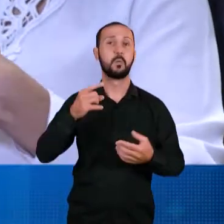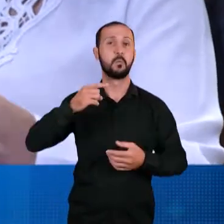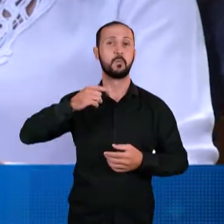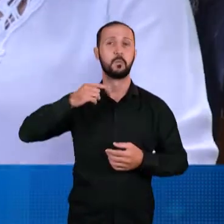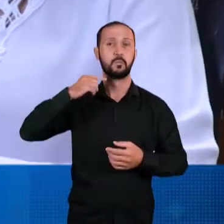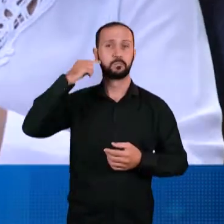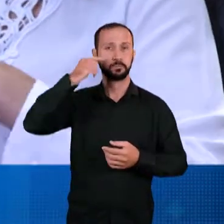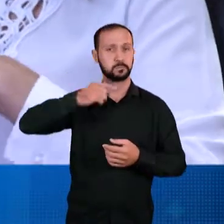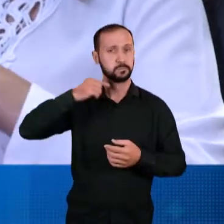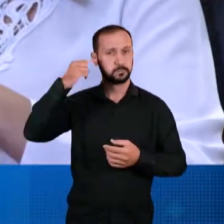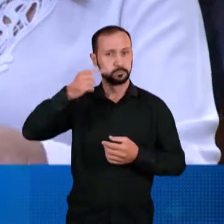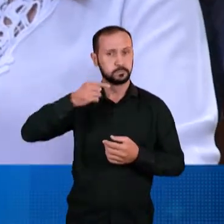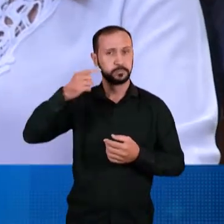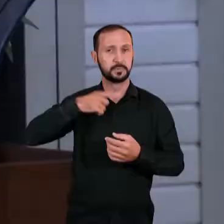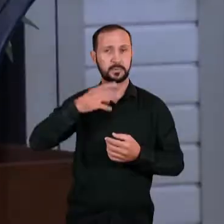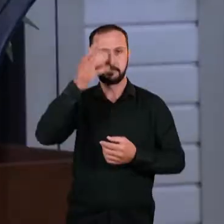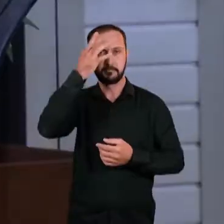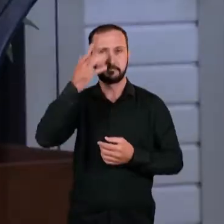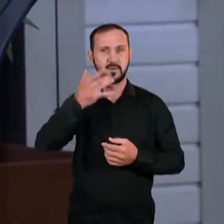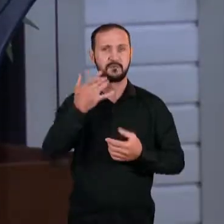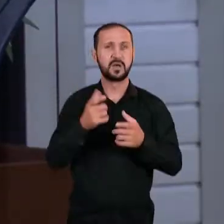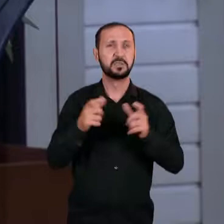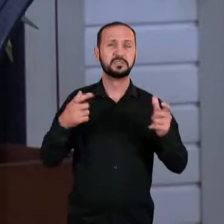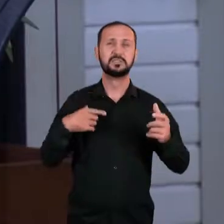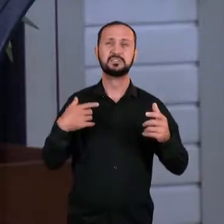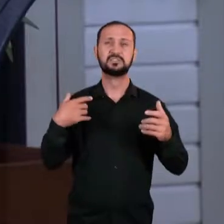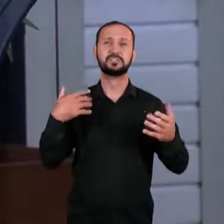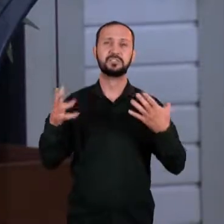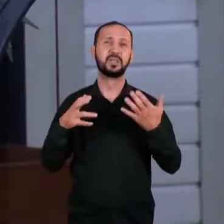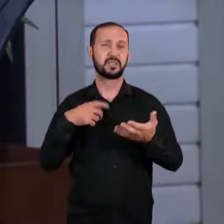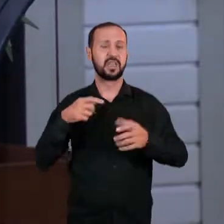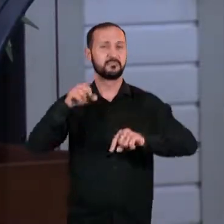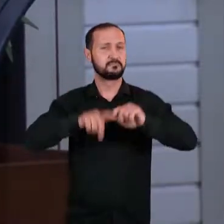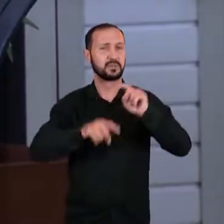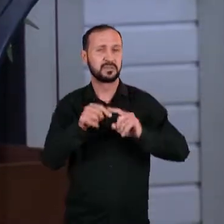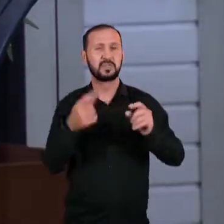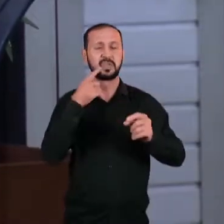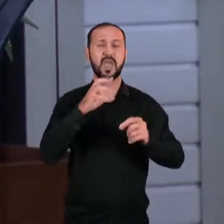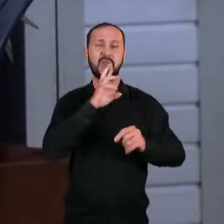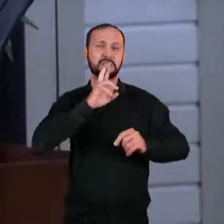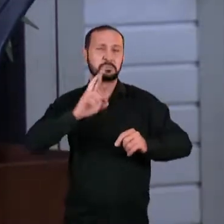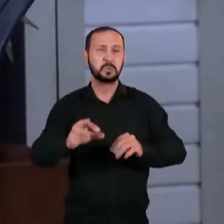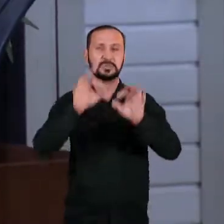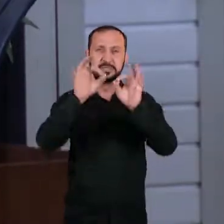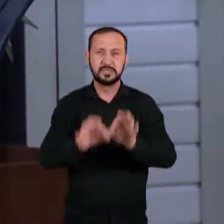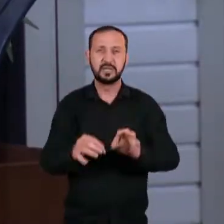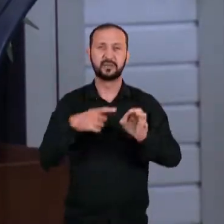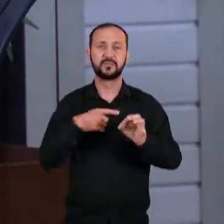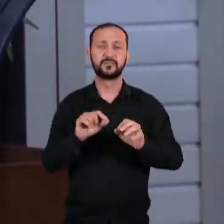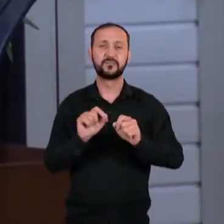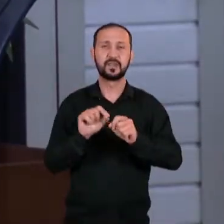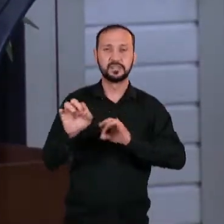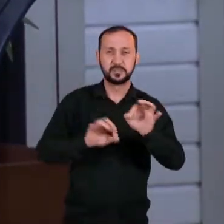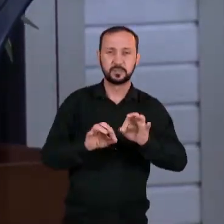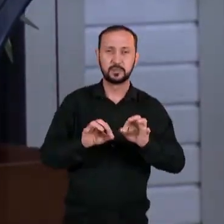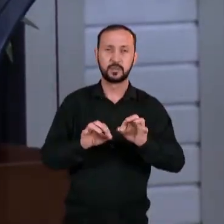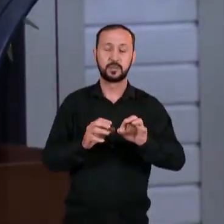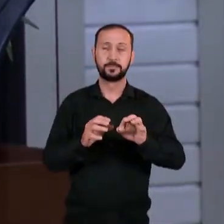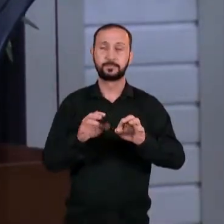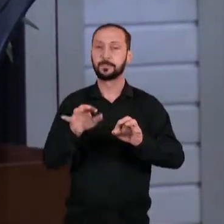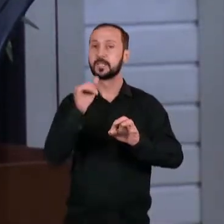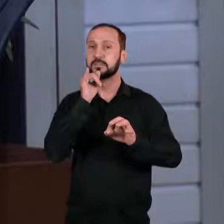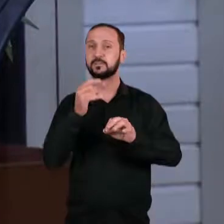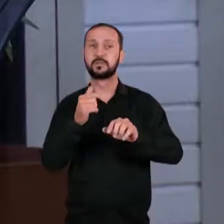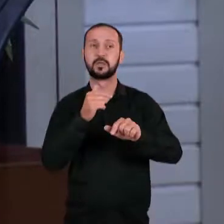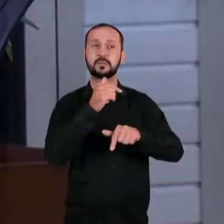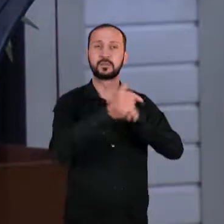advogado que tem um perfil de ser muito expansivo, de querer entregar, de ver resultado, de querer finalizar uma peça, ele for trabalhar num cargo